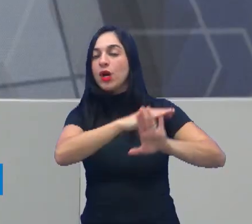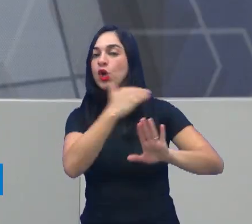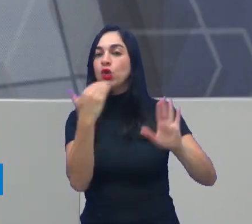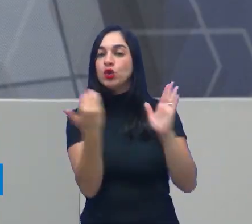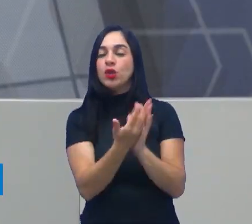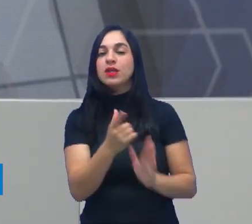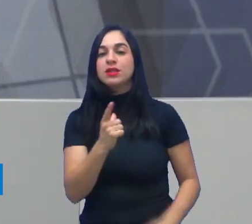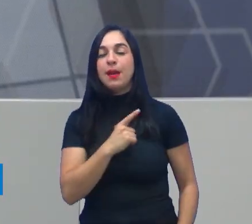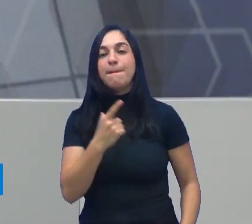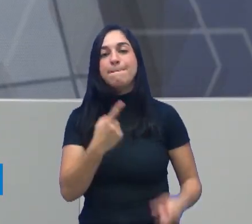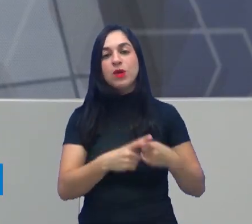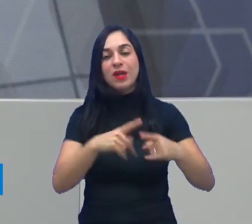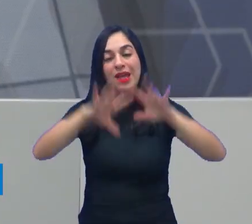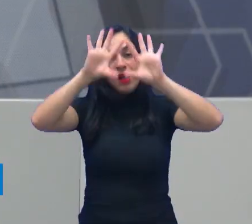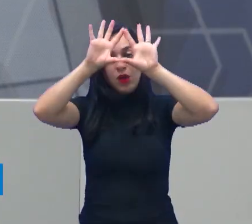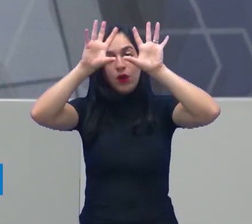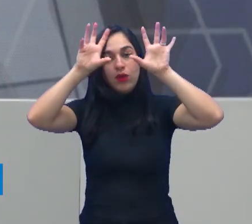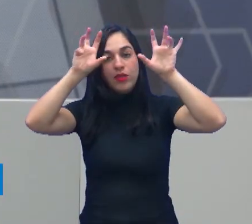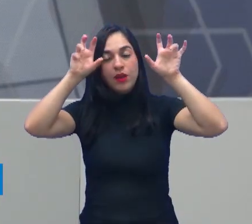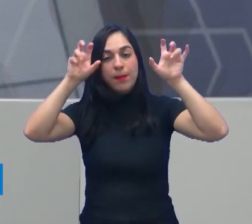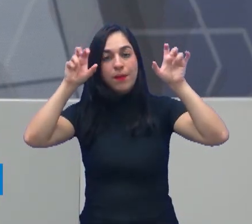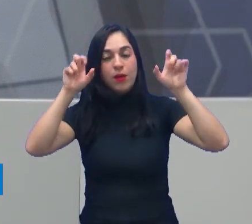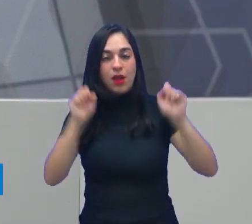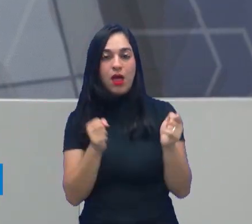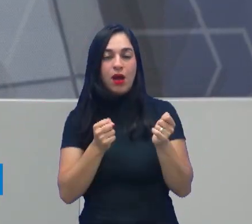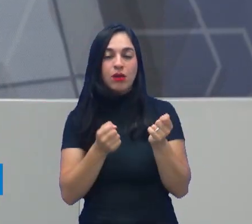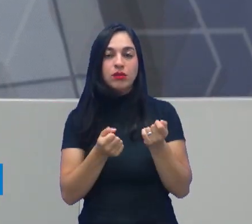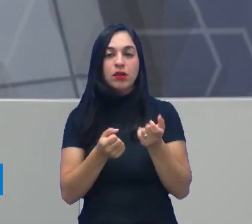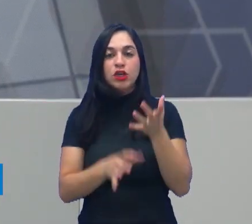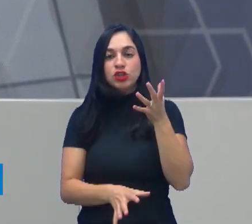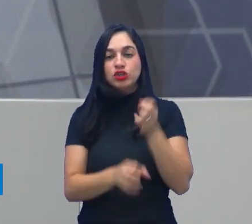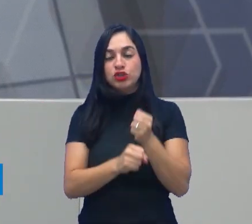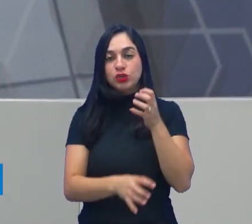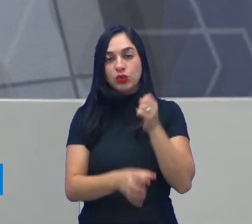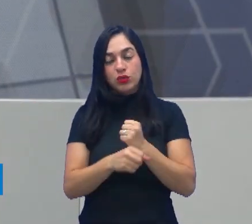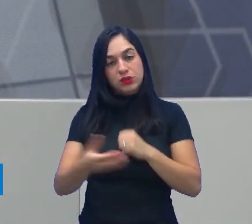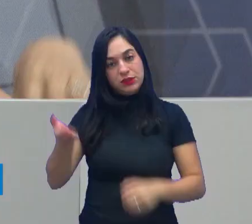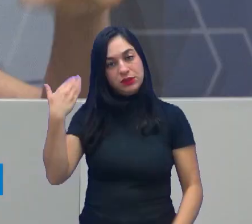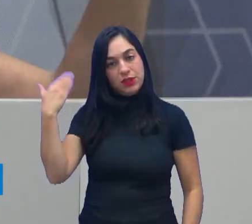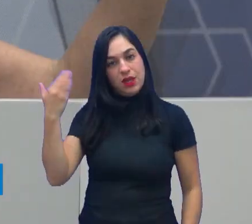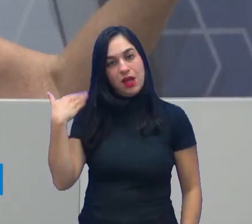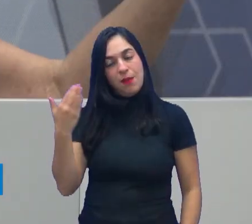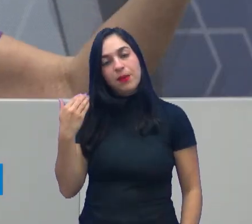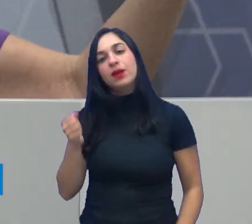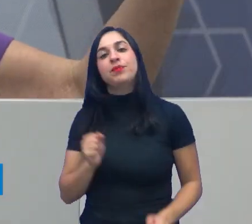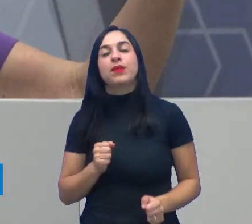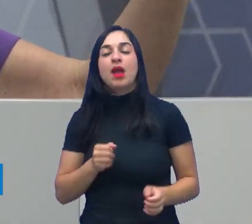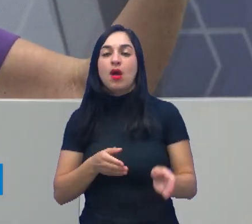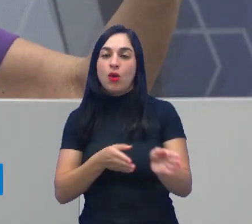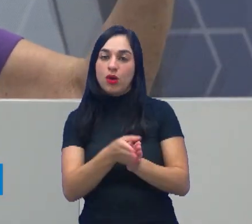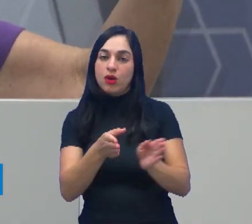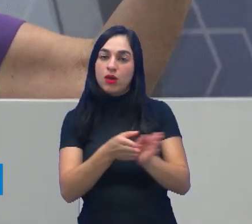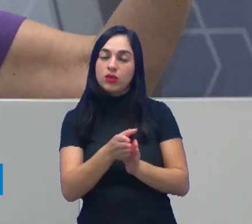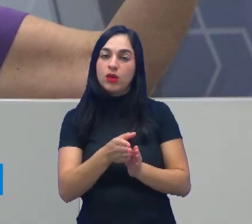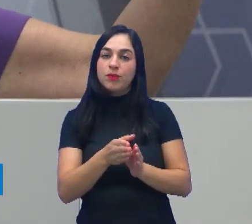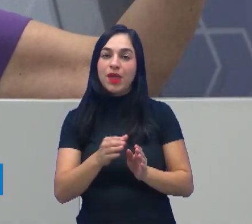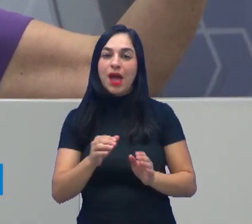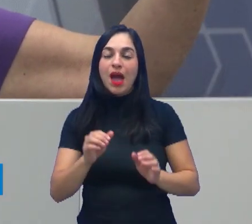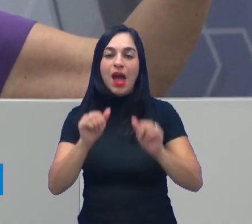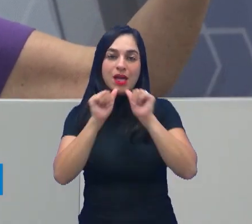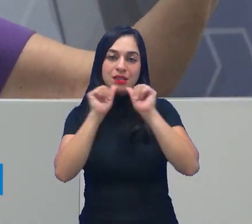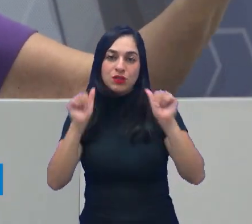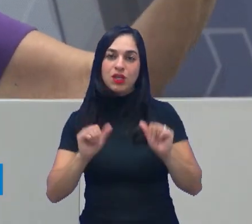o Tribunal de Contas orientou, na época, a assessoria, e aqui tem assessoria que já foi da